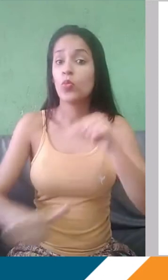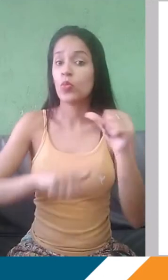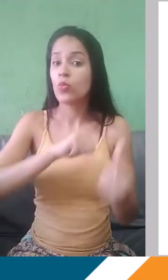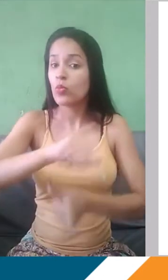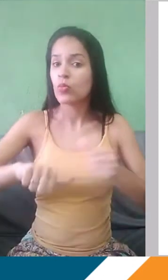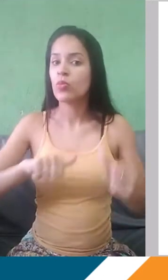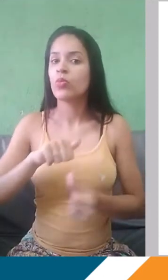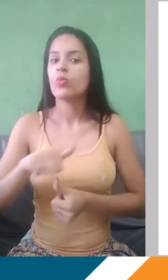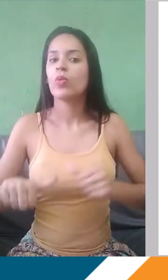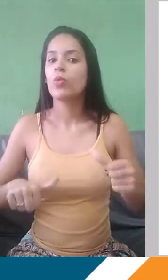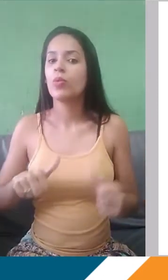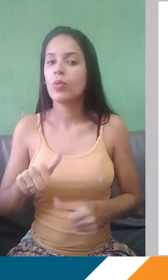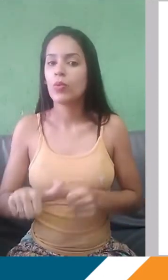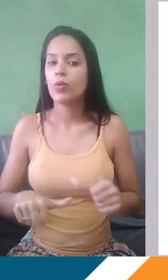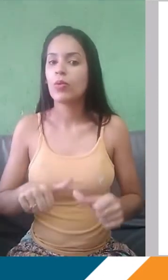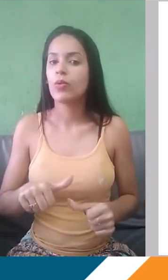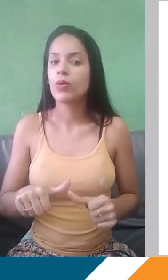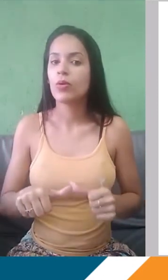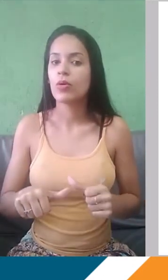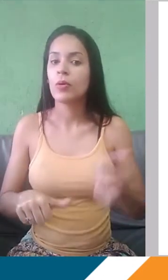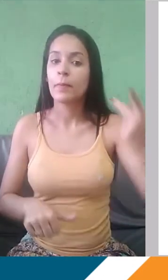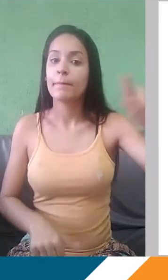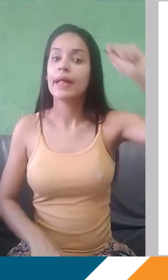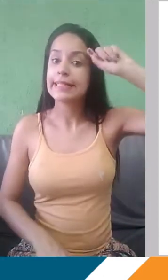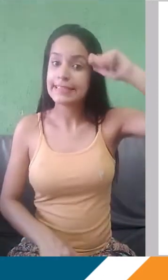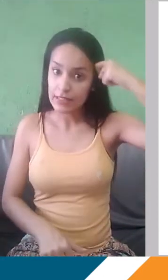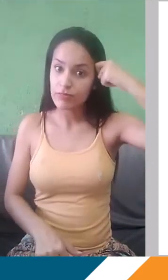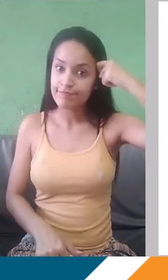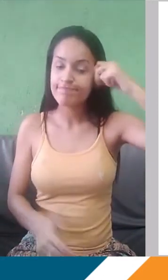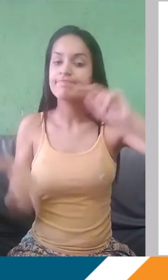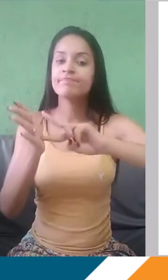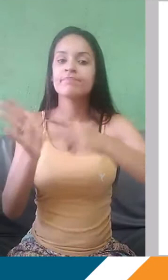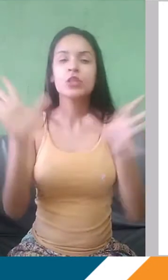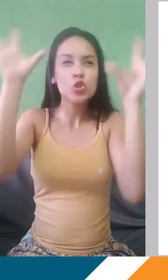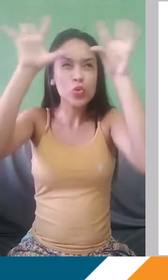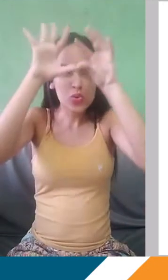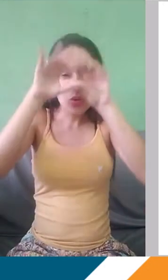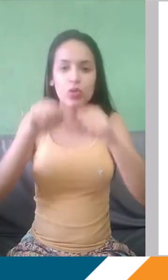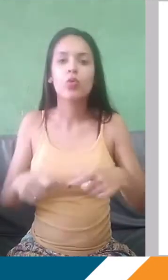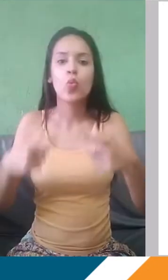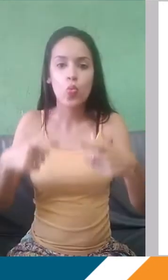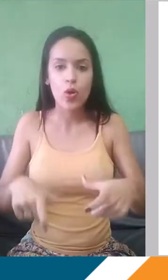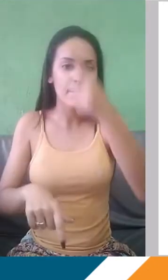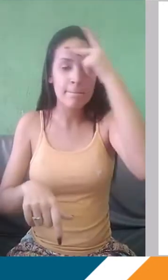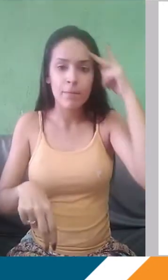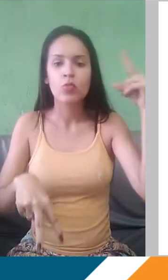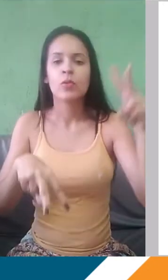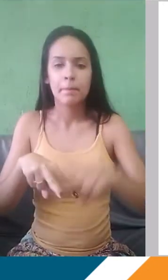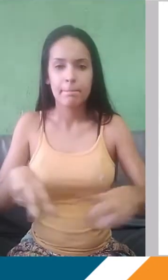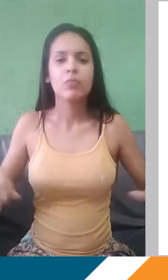é redimensionado passando a incorporar o negro, que remete tanto à escuridão dos porões onde